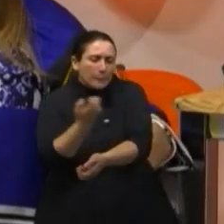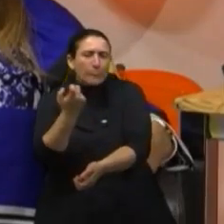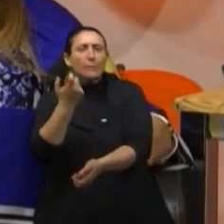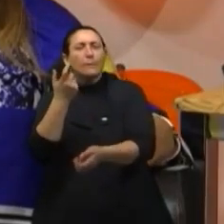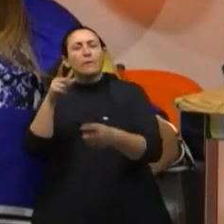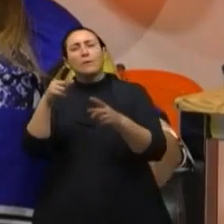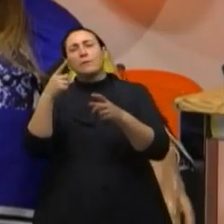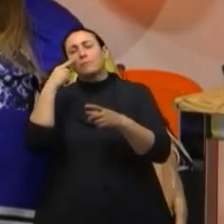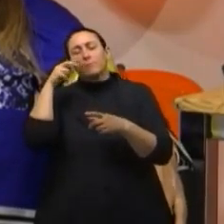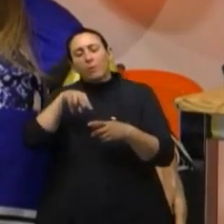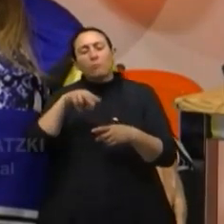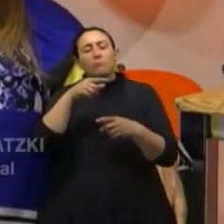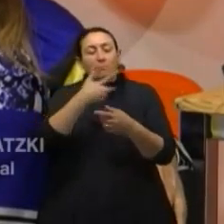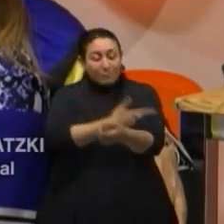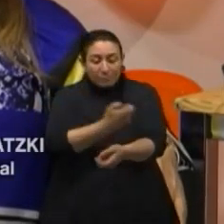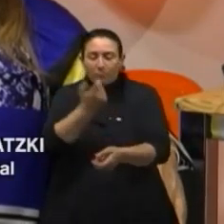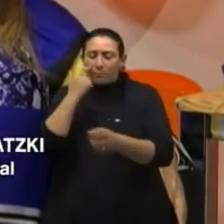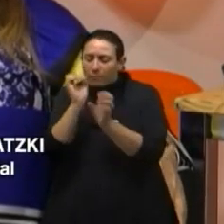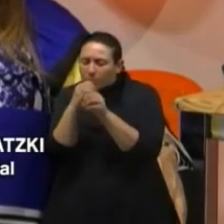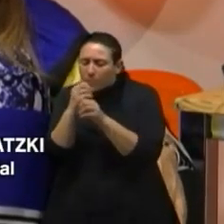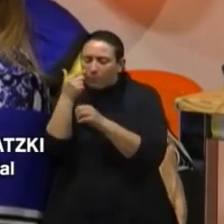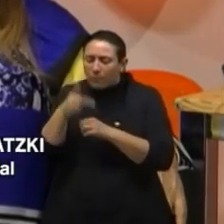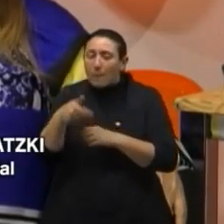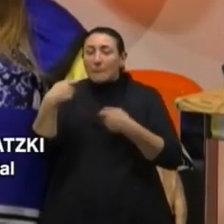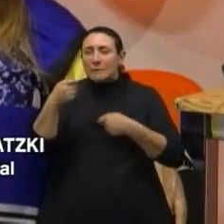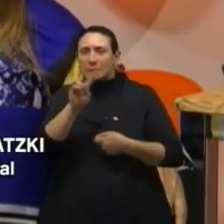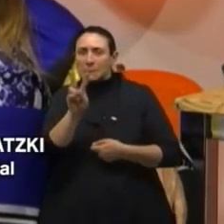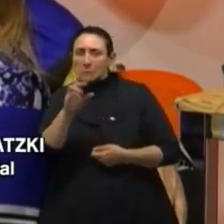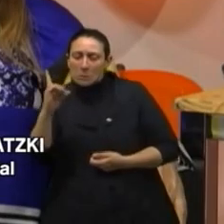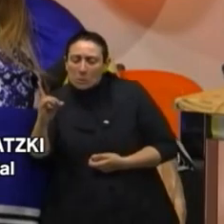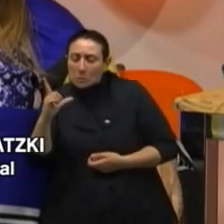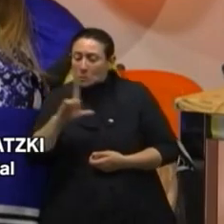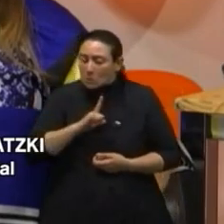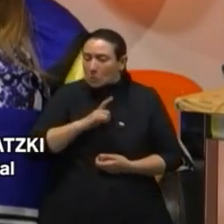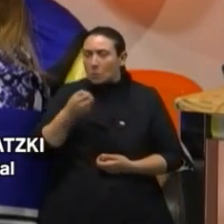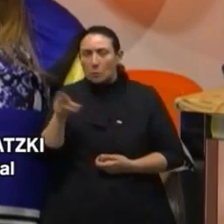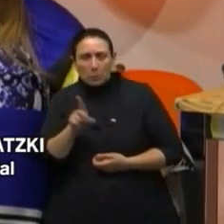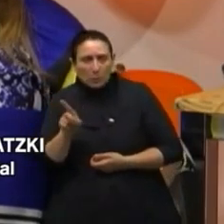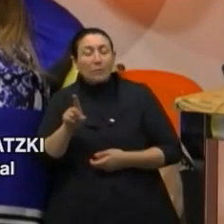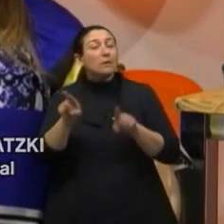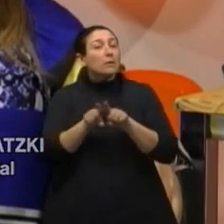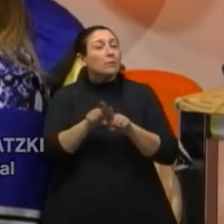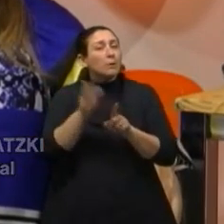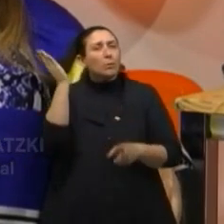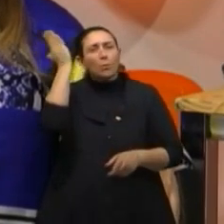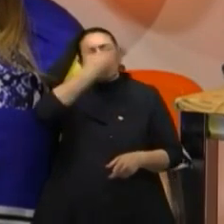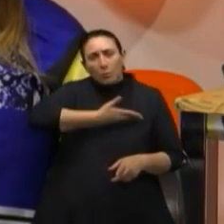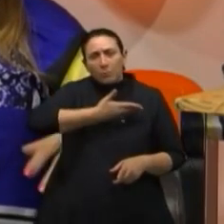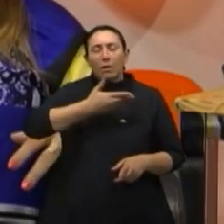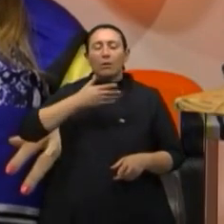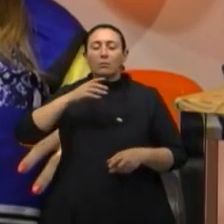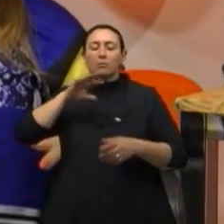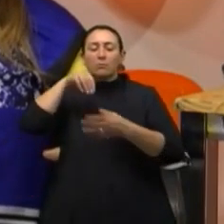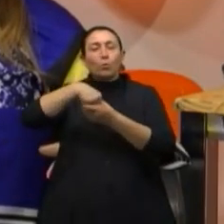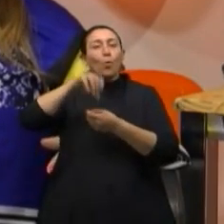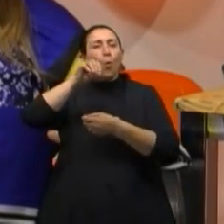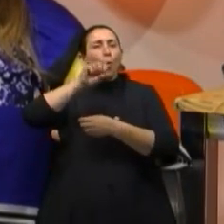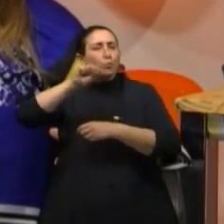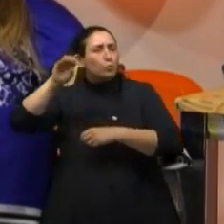prescrição para ver os níveis de vitamina D no sangue e e comprovar também com a densitometria ósea que